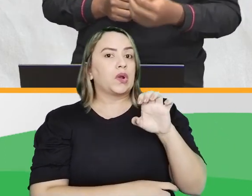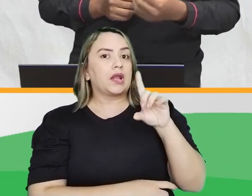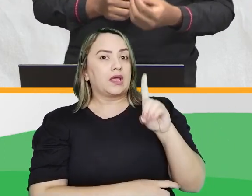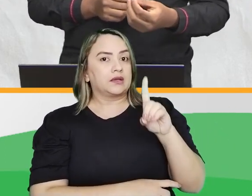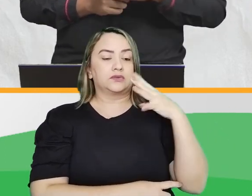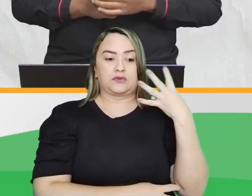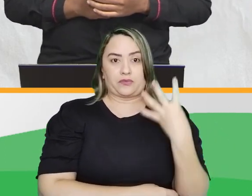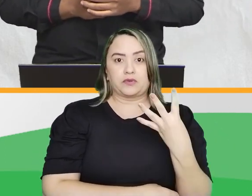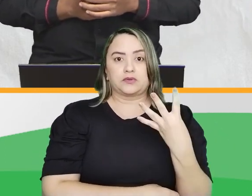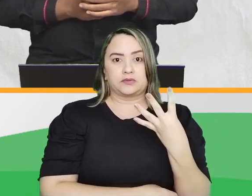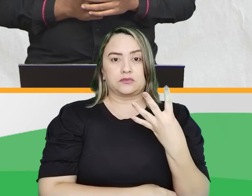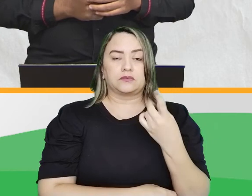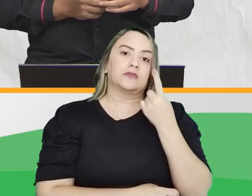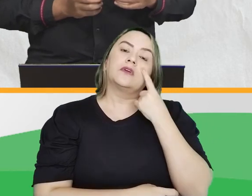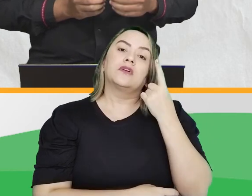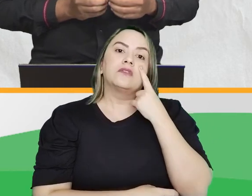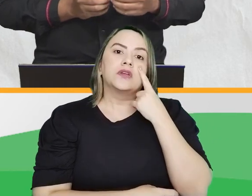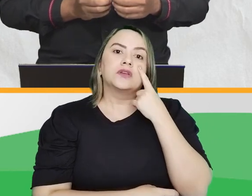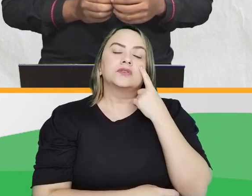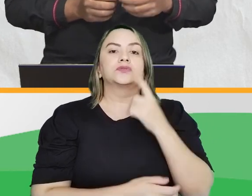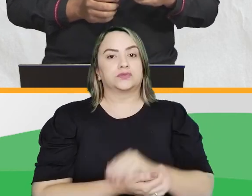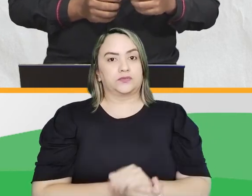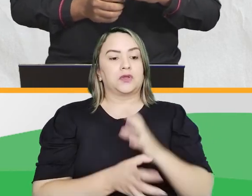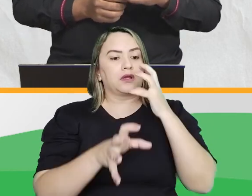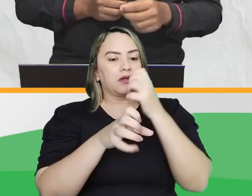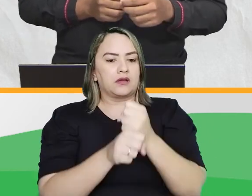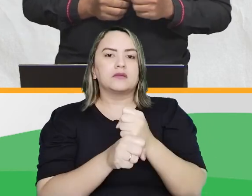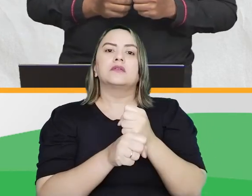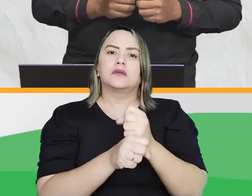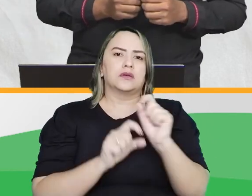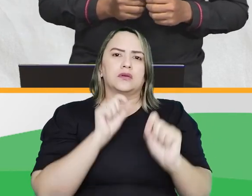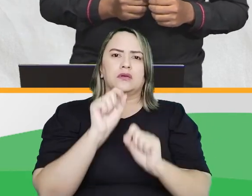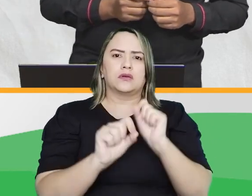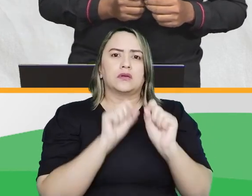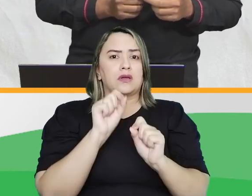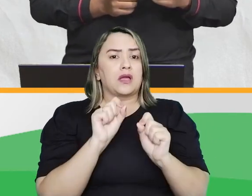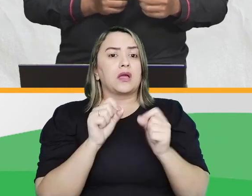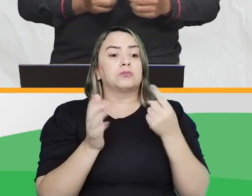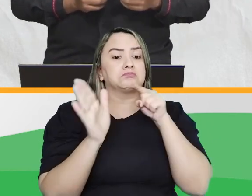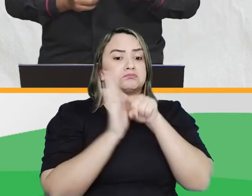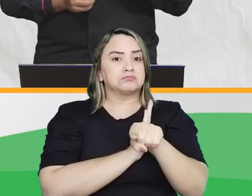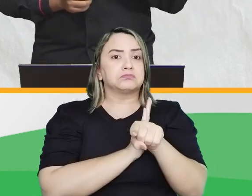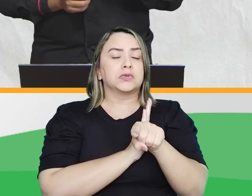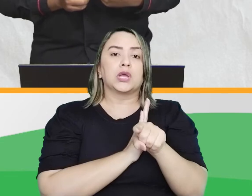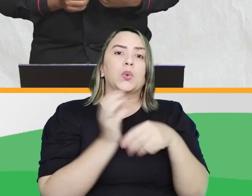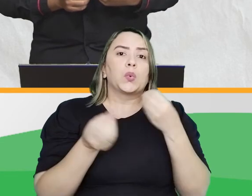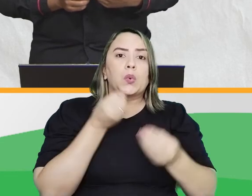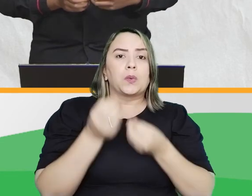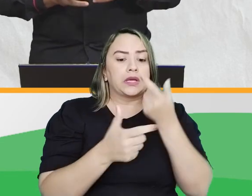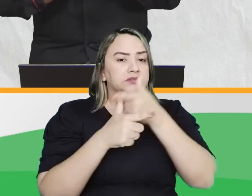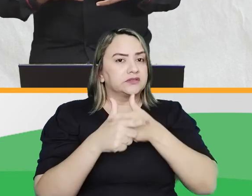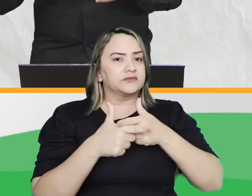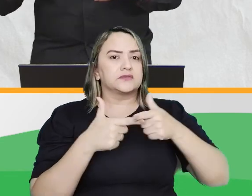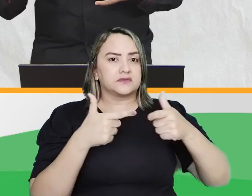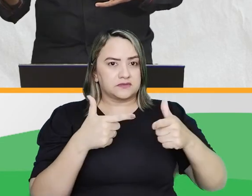LED de apenas 4 watts. Com base nesses valores, pode-se calcular acertadamente que a razão, você está me perguntando o